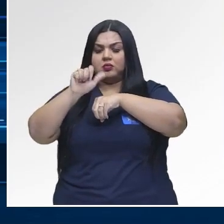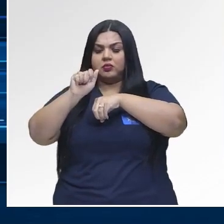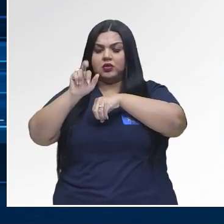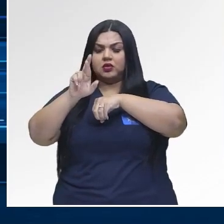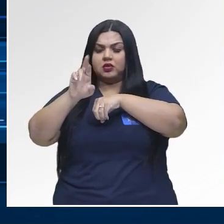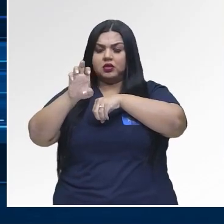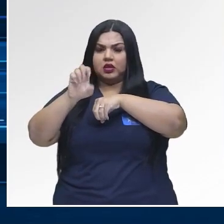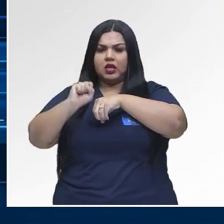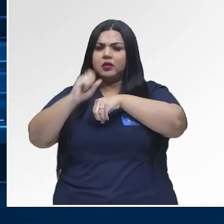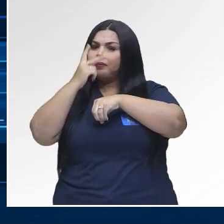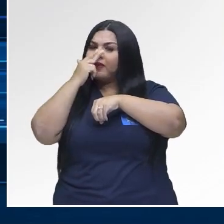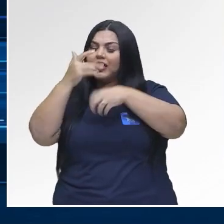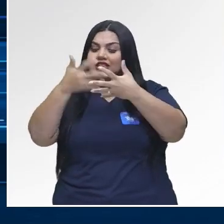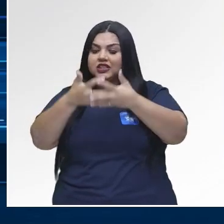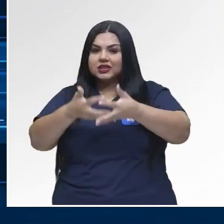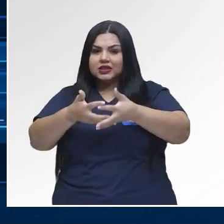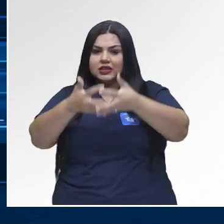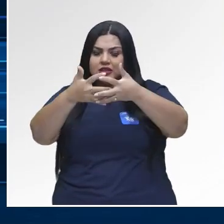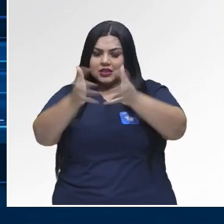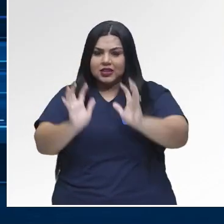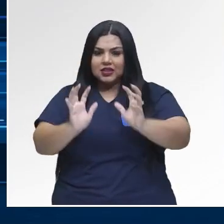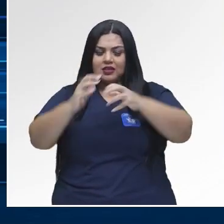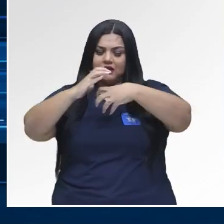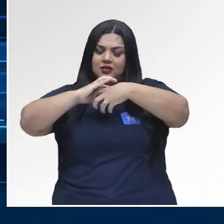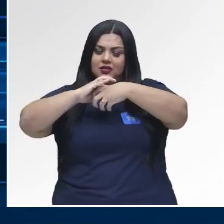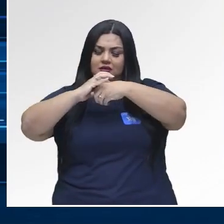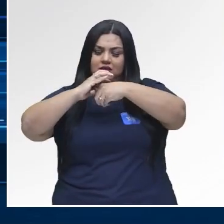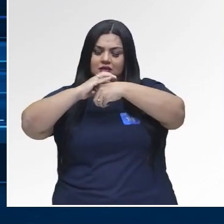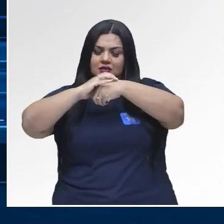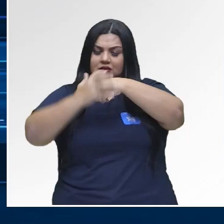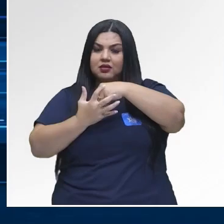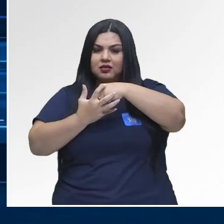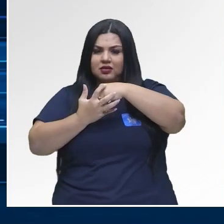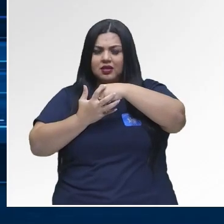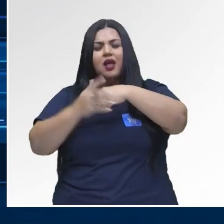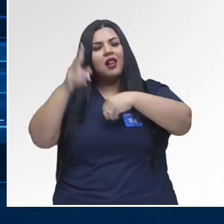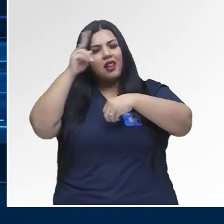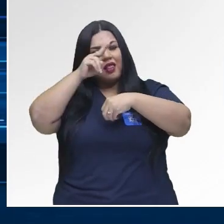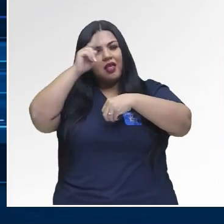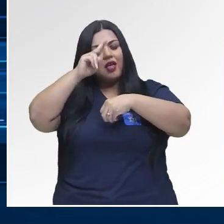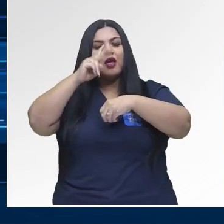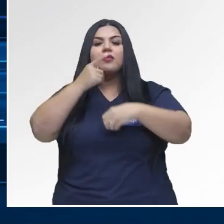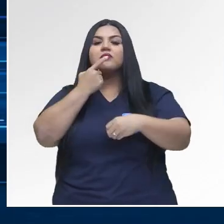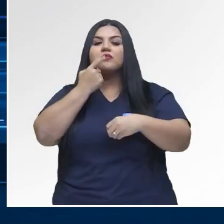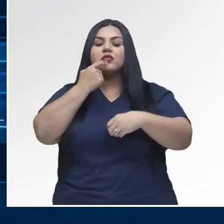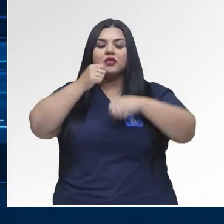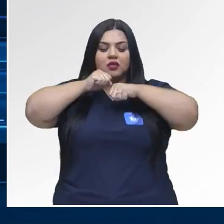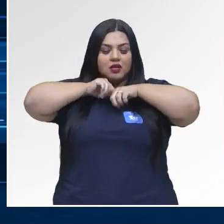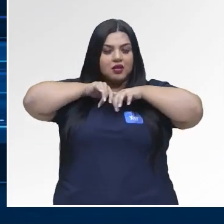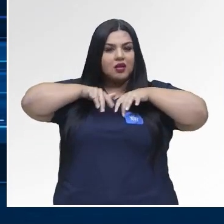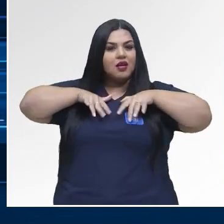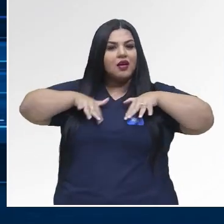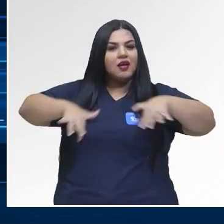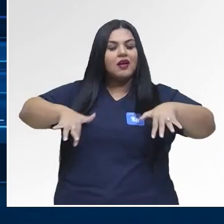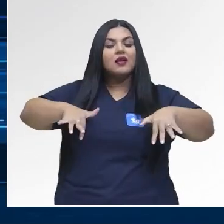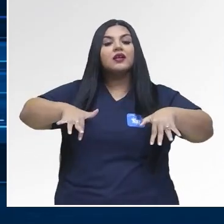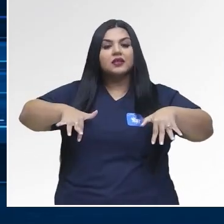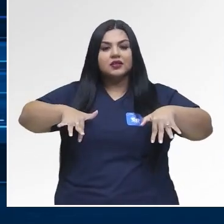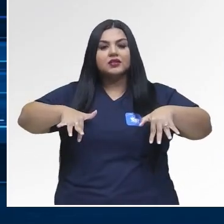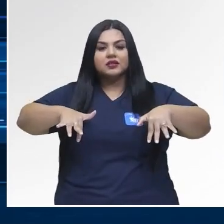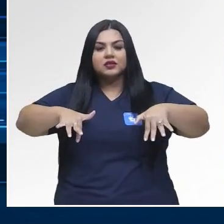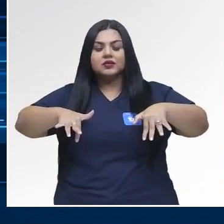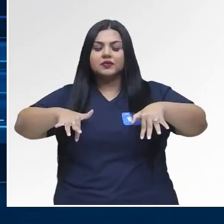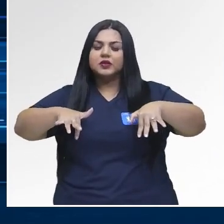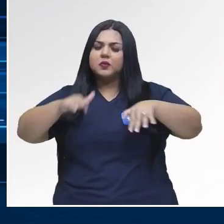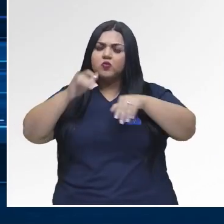fininhos. Lembra que a gente falou lá dos vasos sanguíneos, né? Que tem as veias, as artérias e os capilares, que são vasos